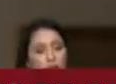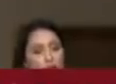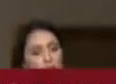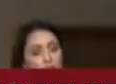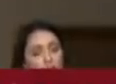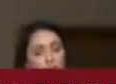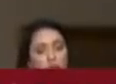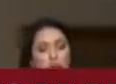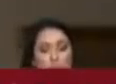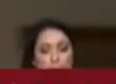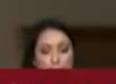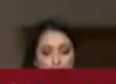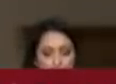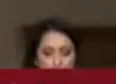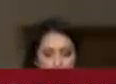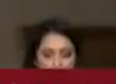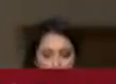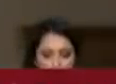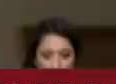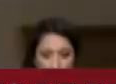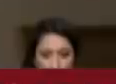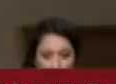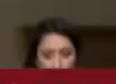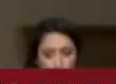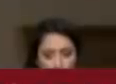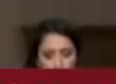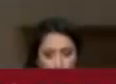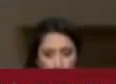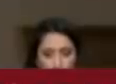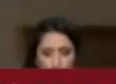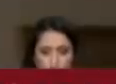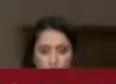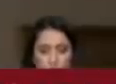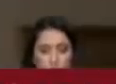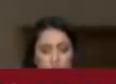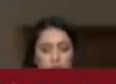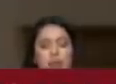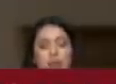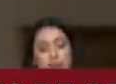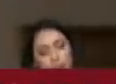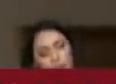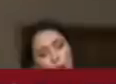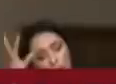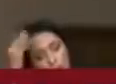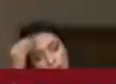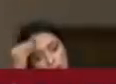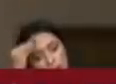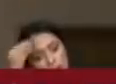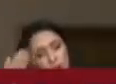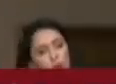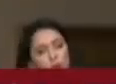quando deputado, como o Daniel Silveira também não tem, e vários de nós que estamos naqueles processos, né, de fake news, de